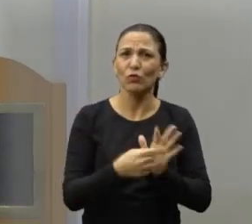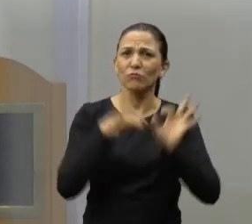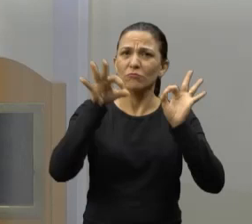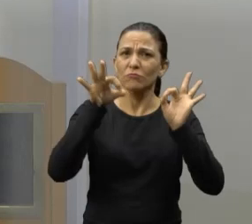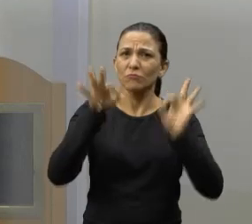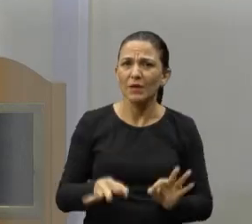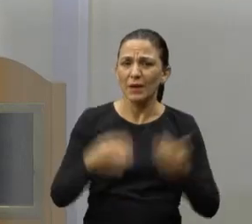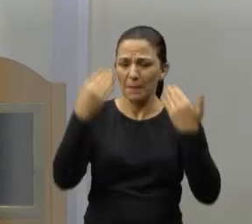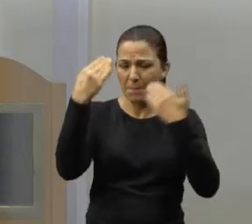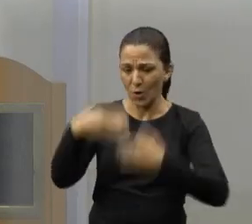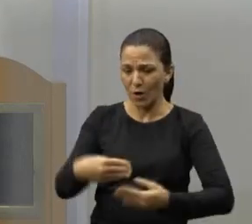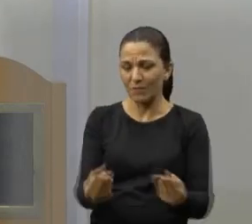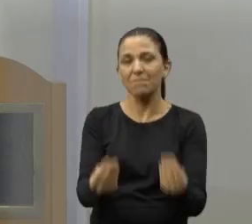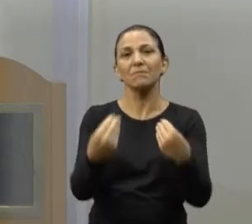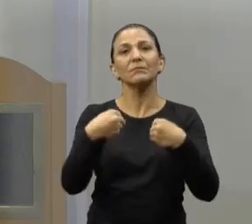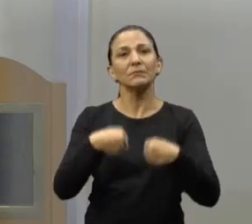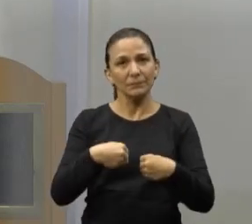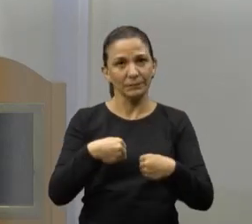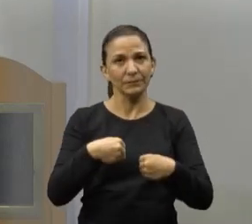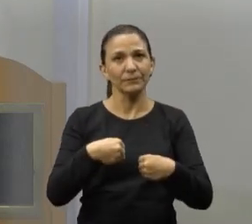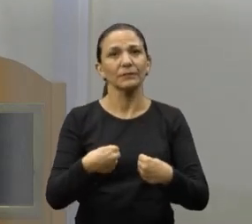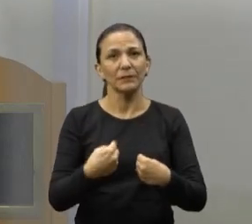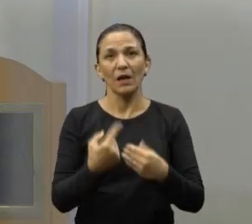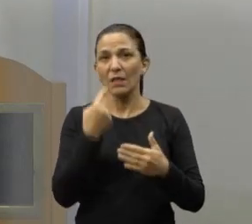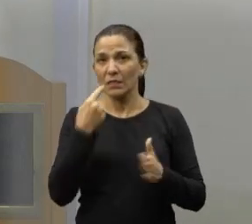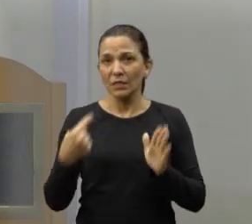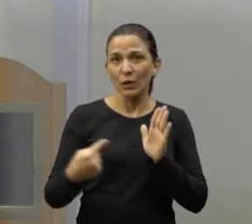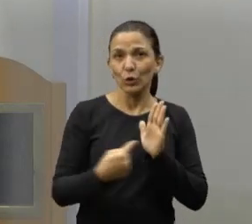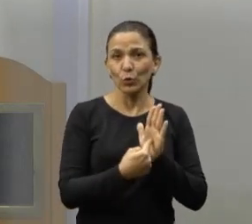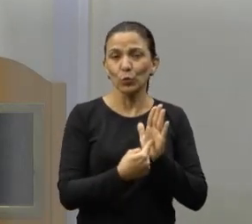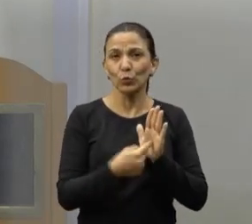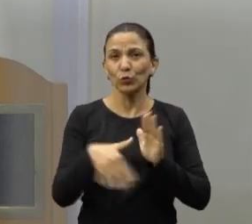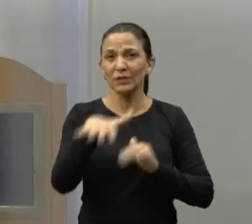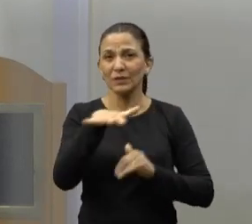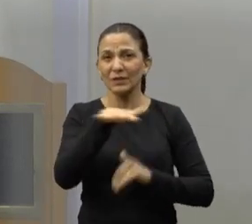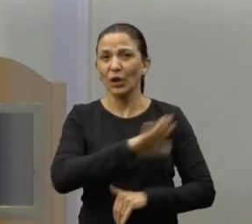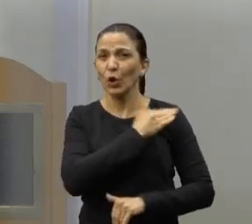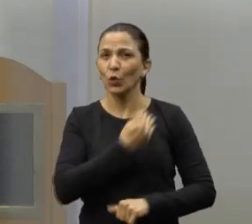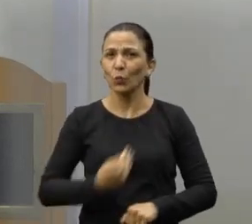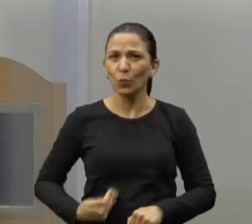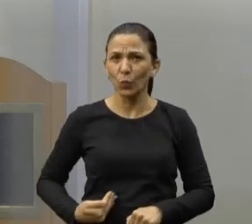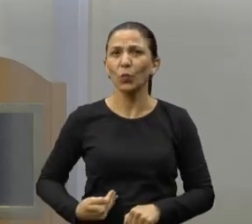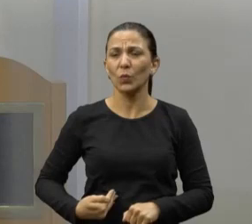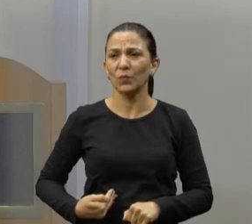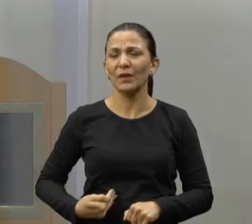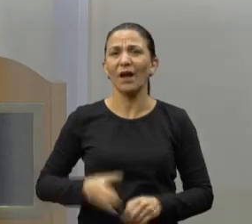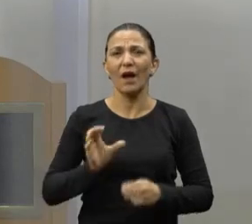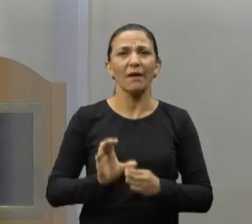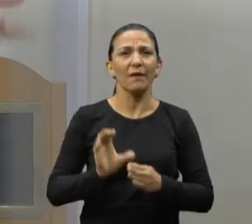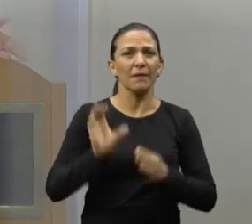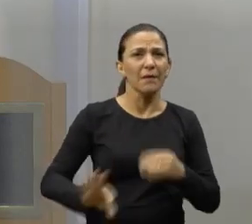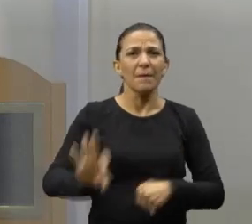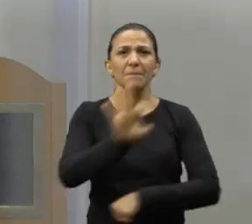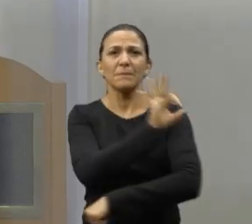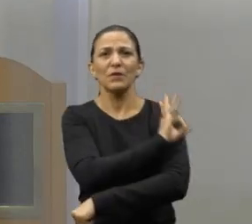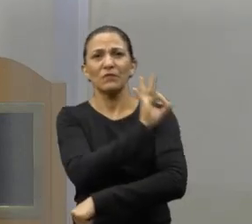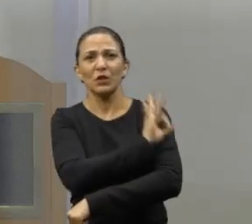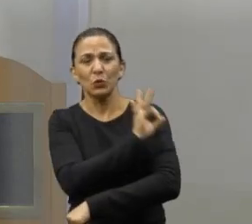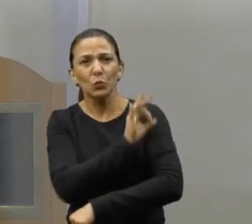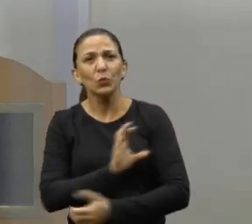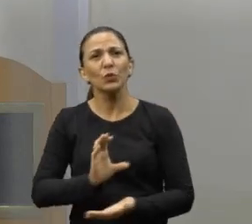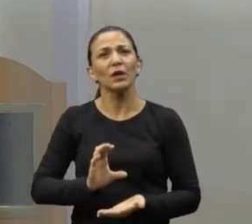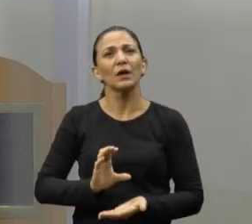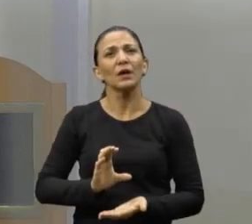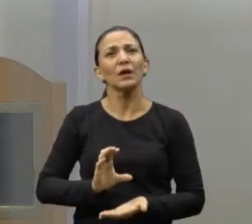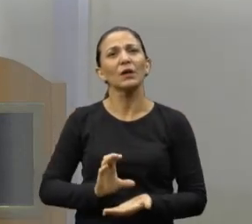do cidadão tendo em mente de que toda denúncia feita para um órgão público tá isso não é só a câmara prefeitura o